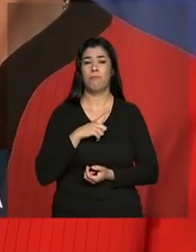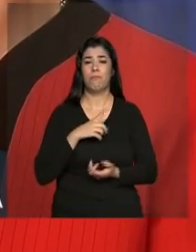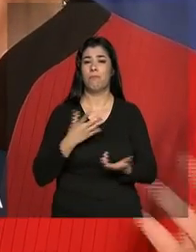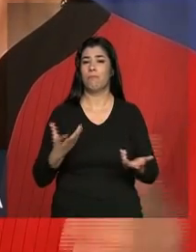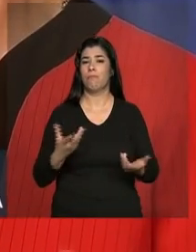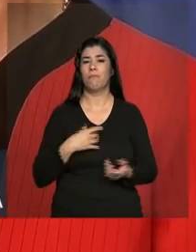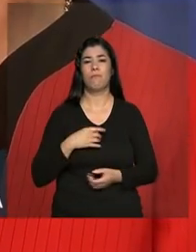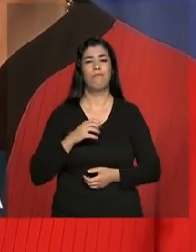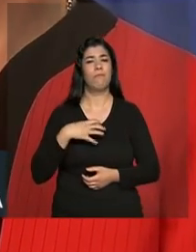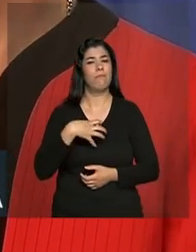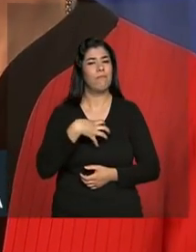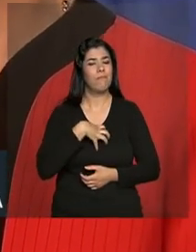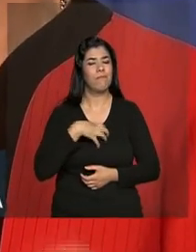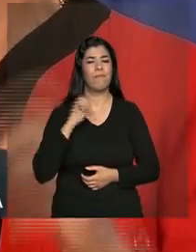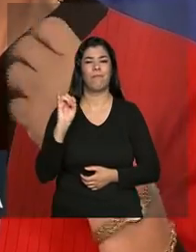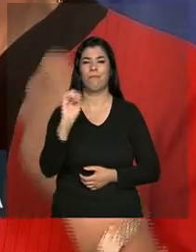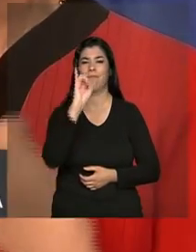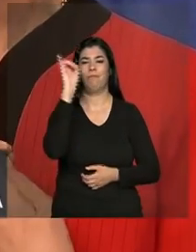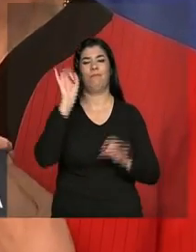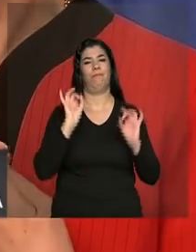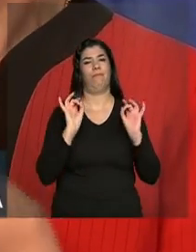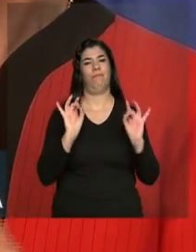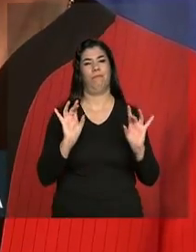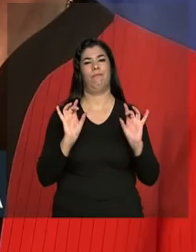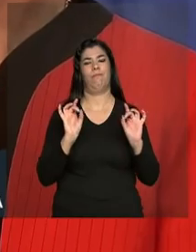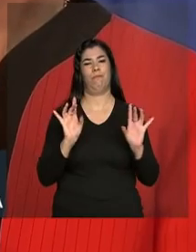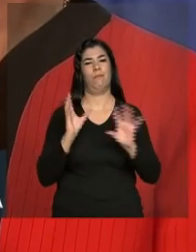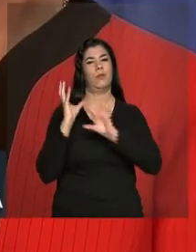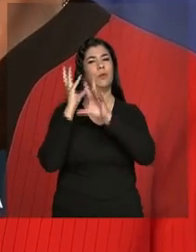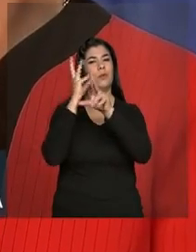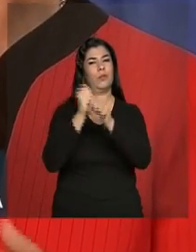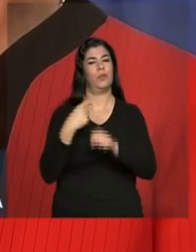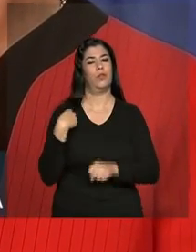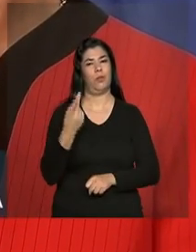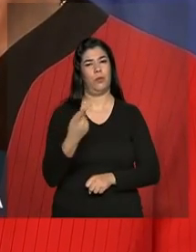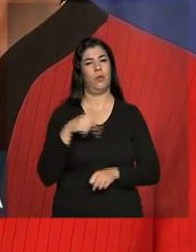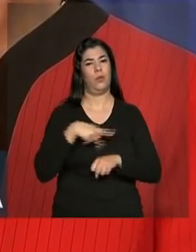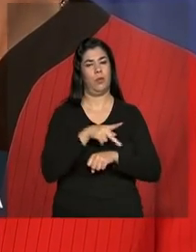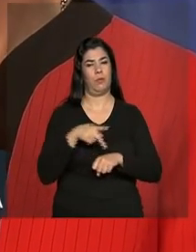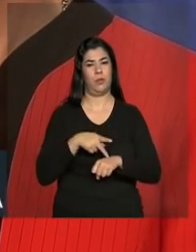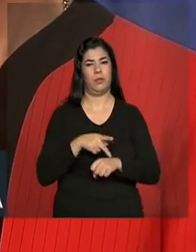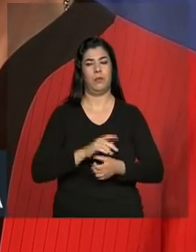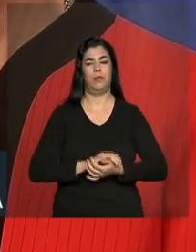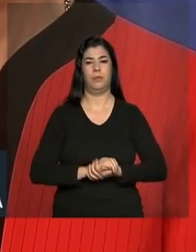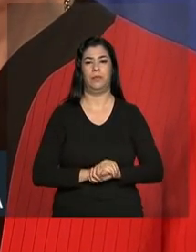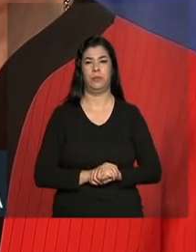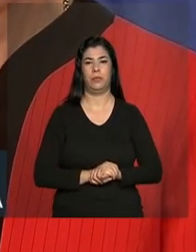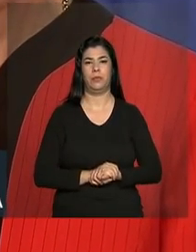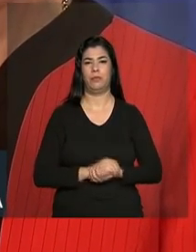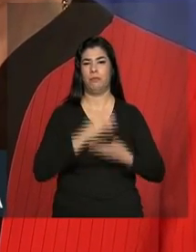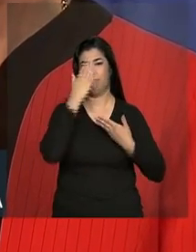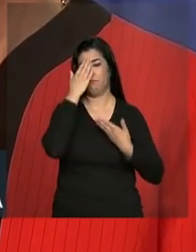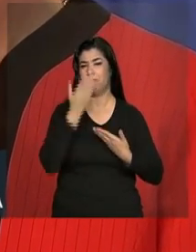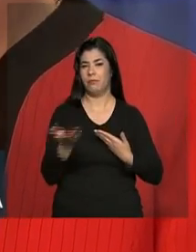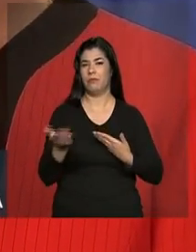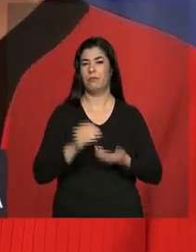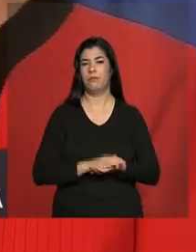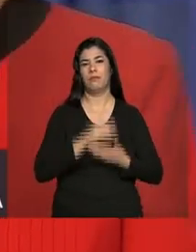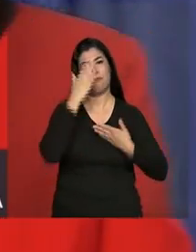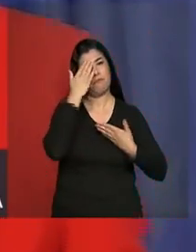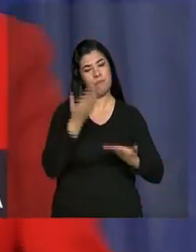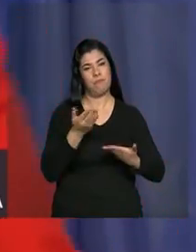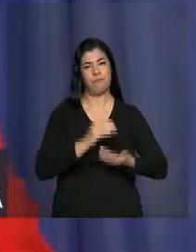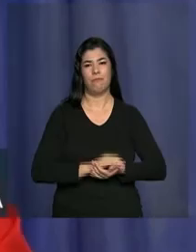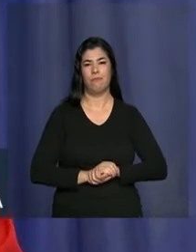de tão significativa história para nossos países. Merci beaucoup.